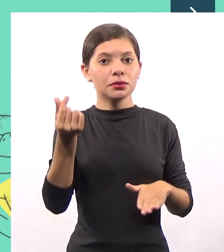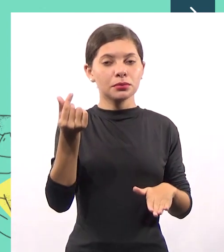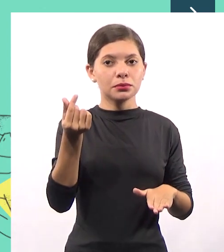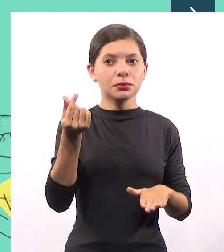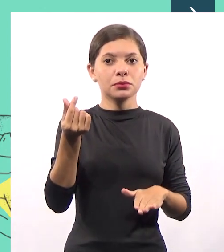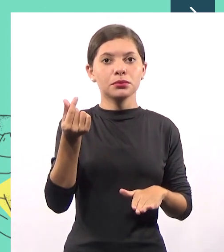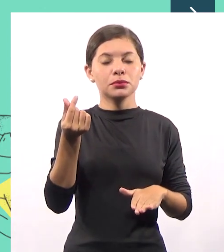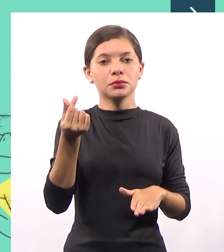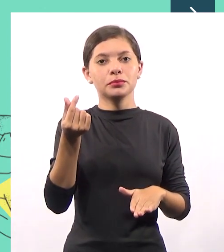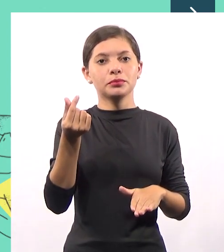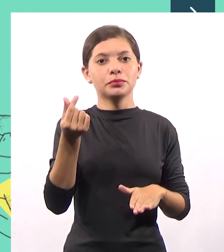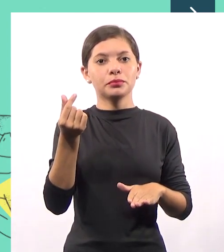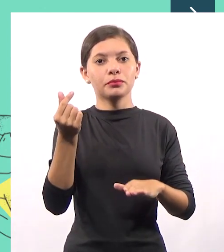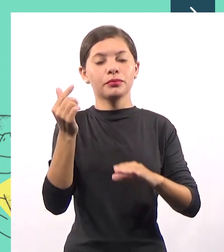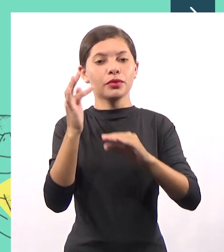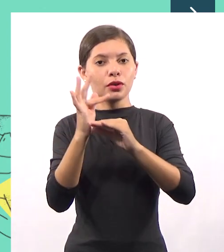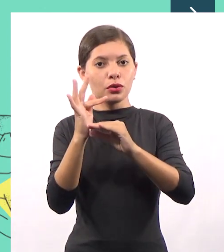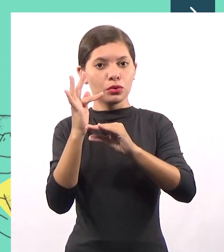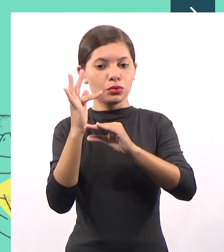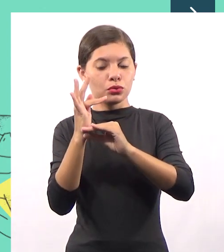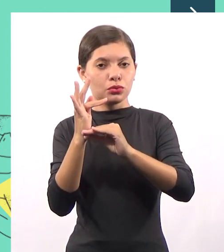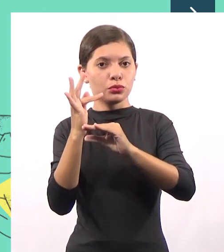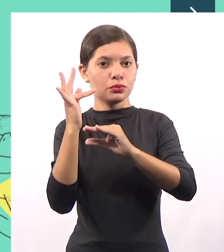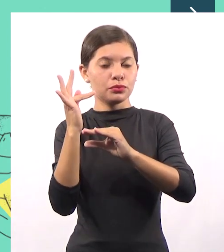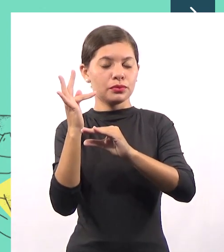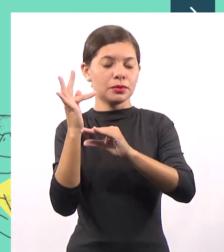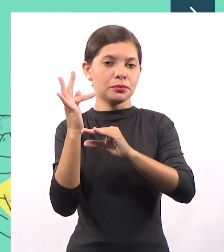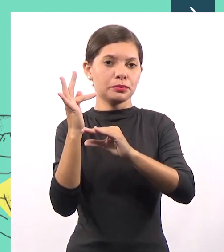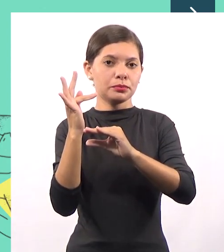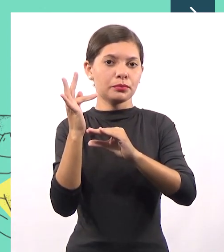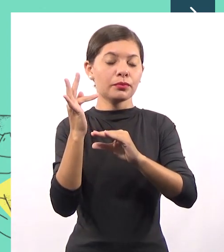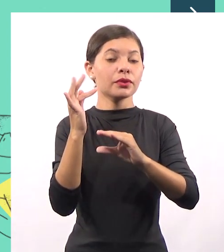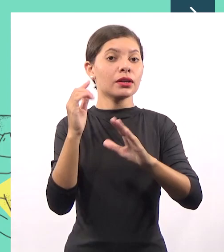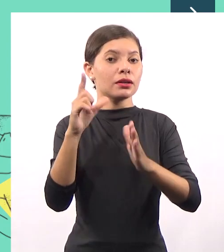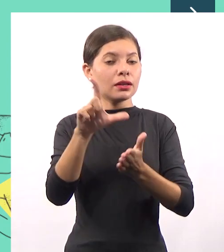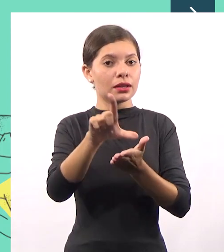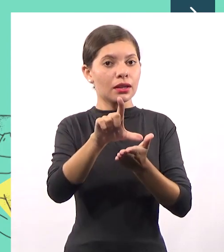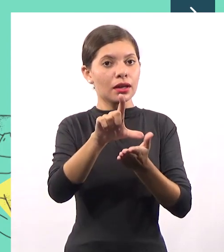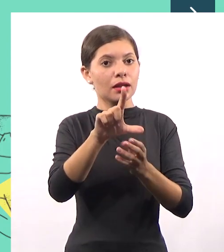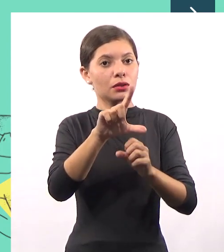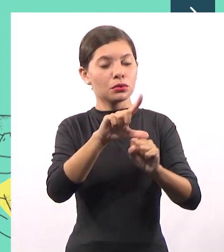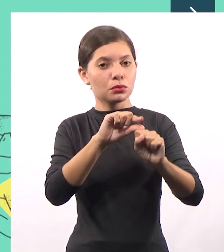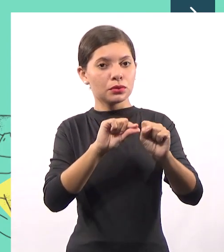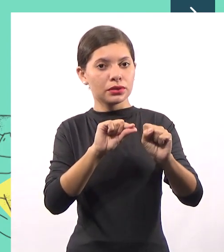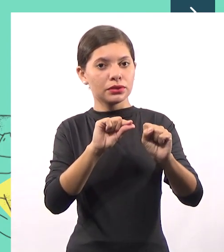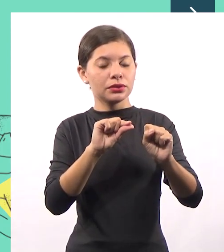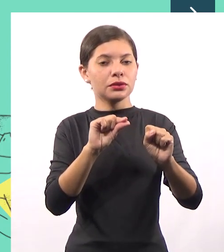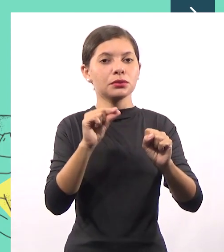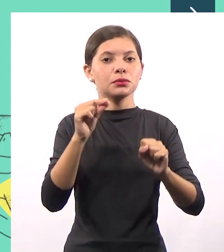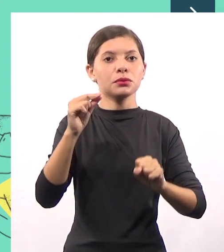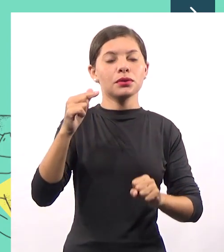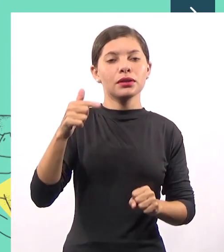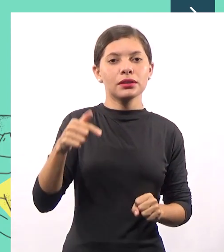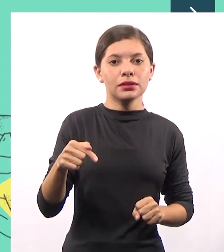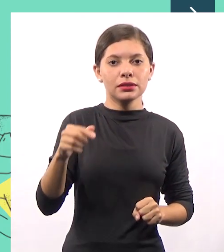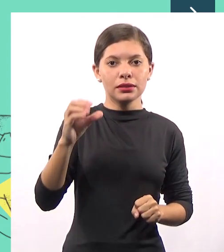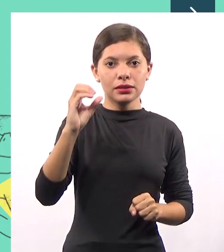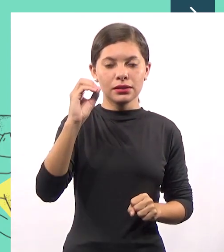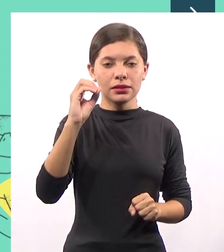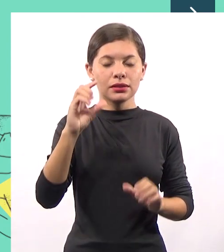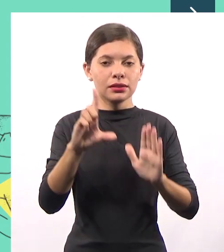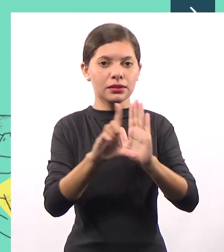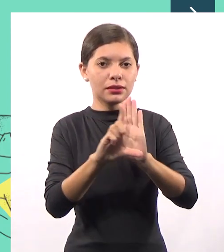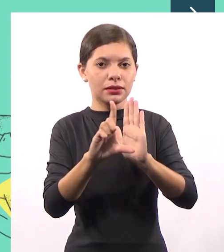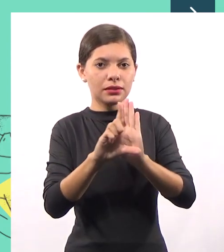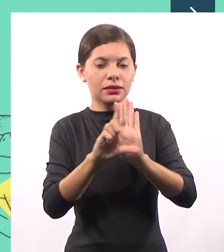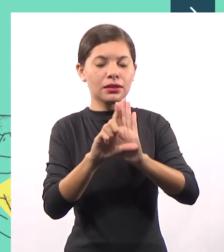recursos advindos do Fundo de Desenvolvimento da Educação Básica? Então, lá no artigo 70 da LDB, a gente tem que